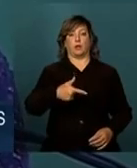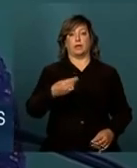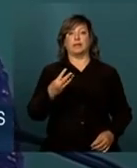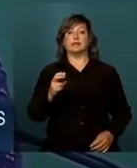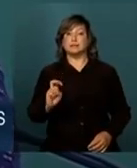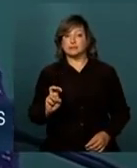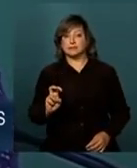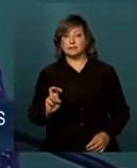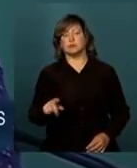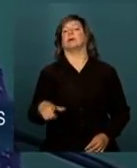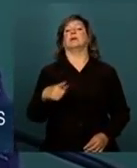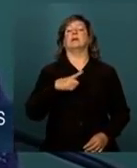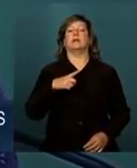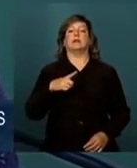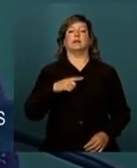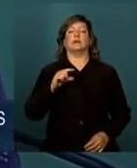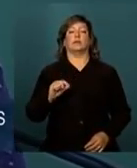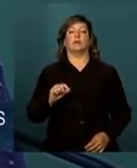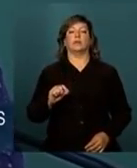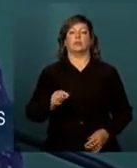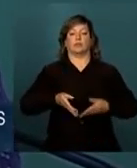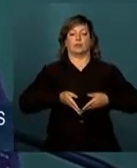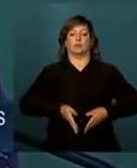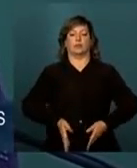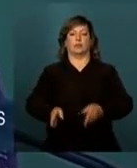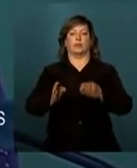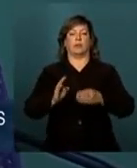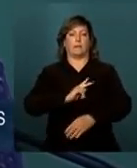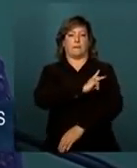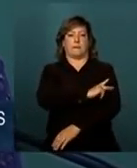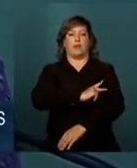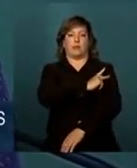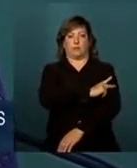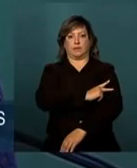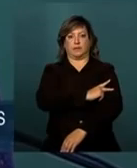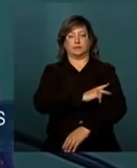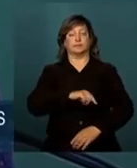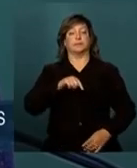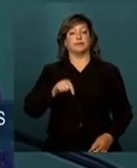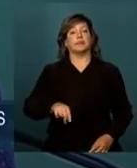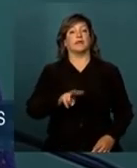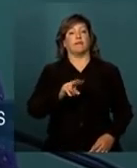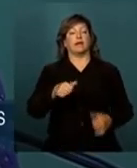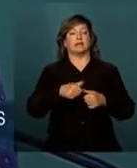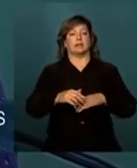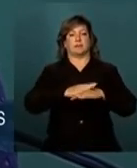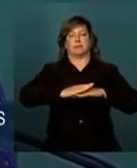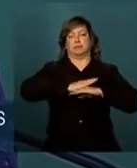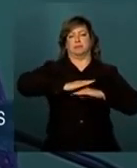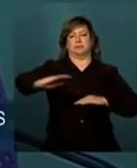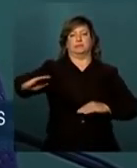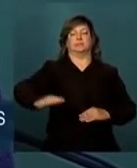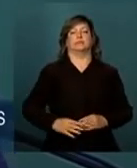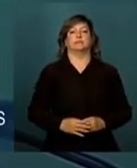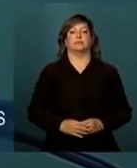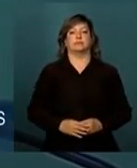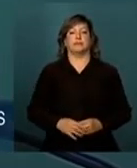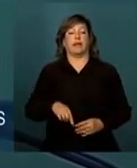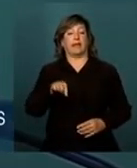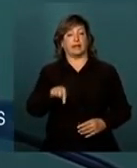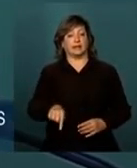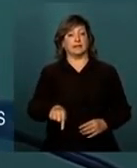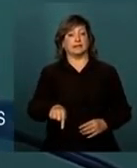BR-235, que corta o estado do Piauí, ela vai estar pavimentada. E